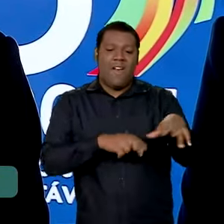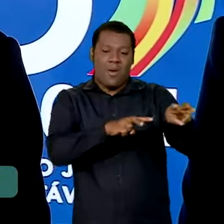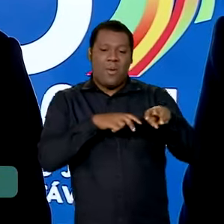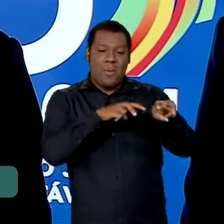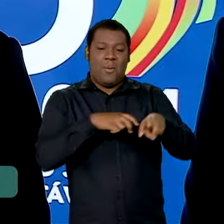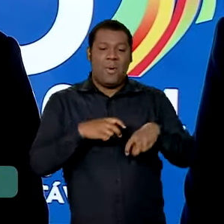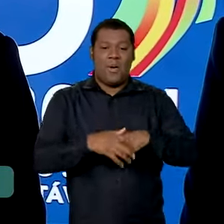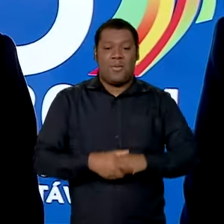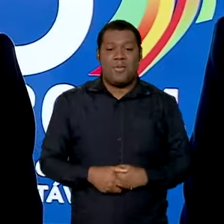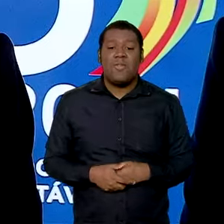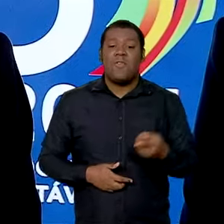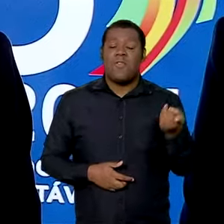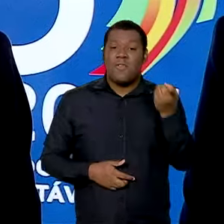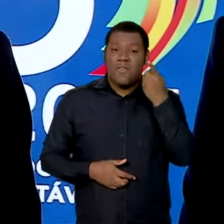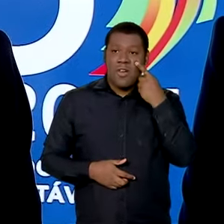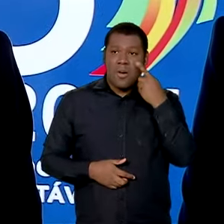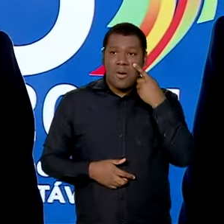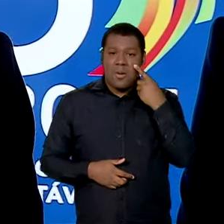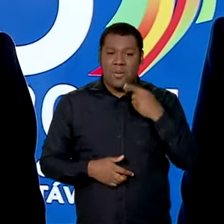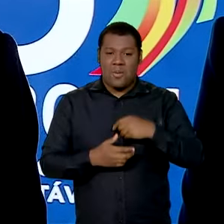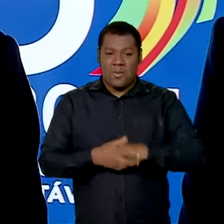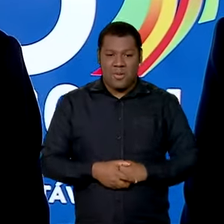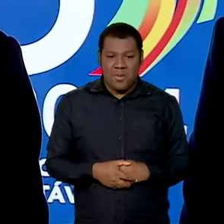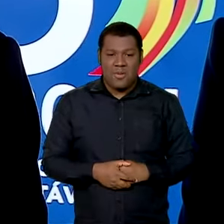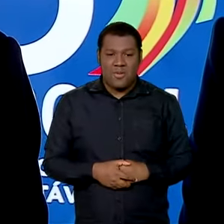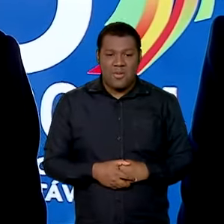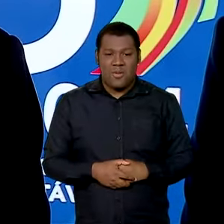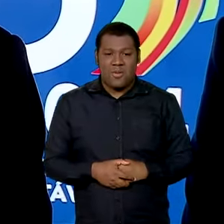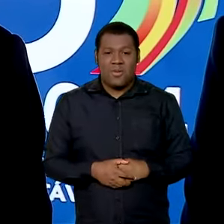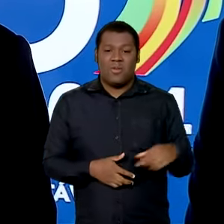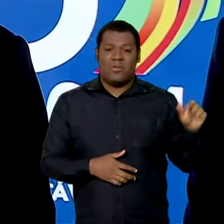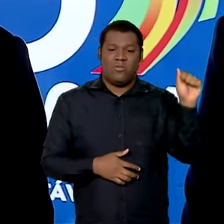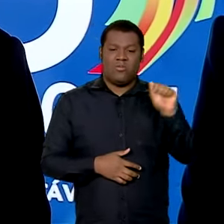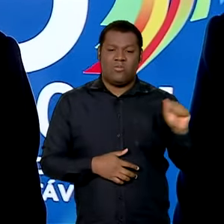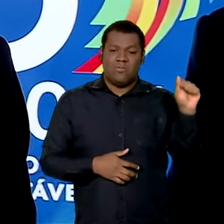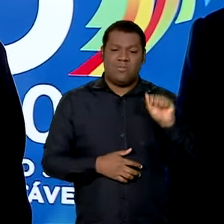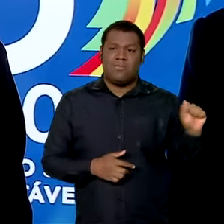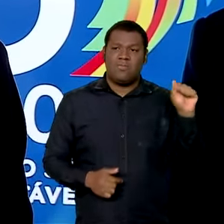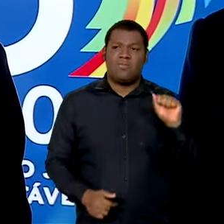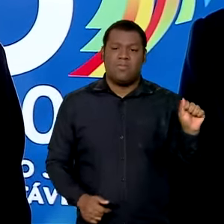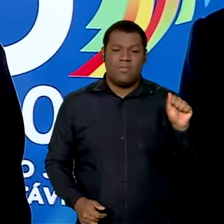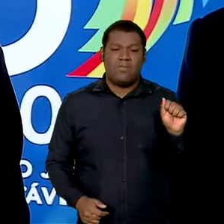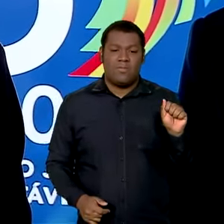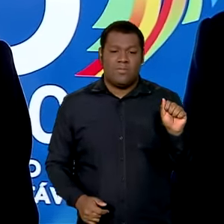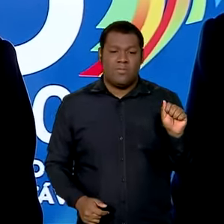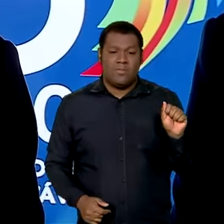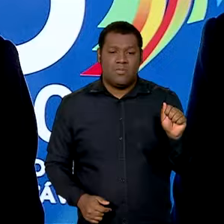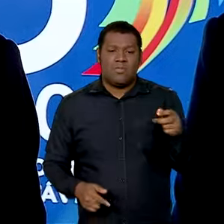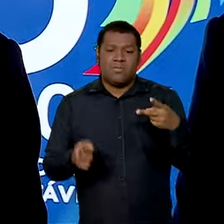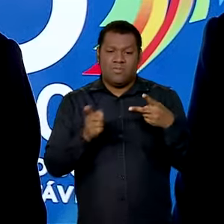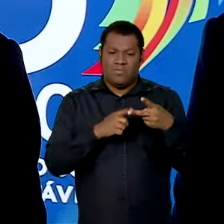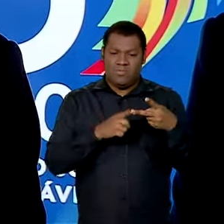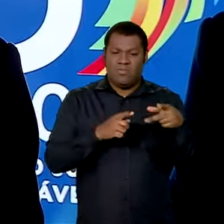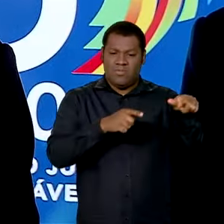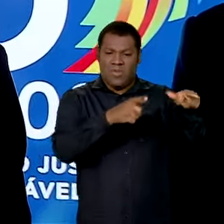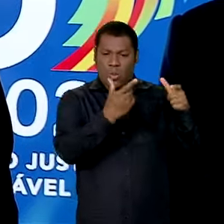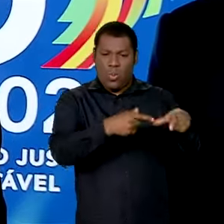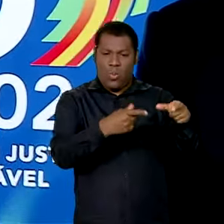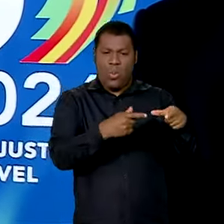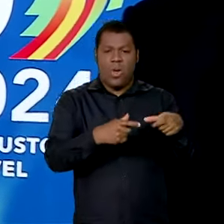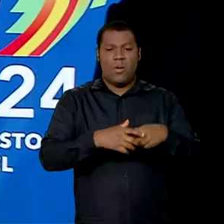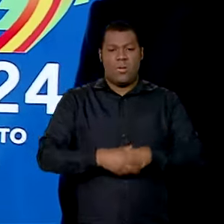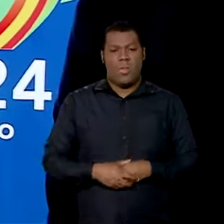conhecer uma experiência de uma cooperativa, uma experiência de um assentamento e